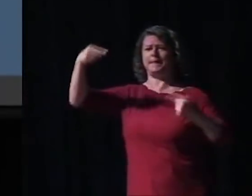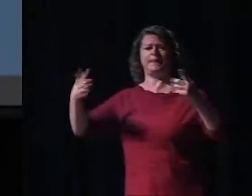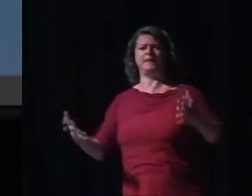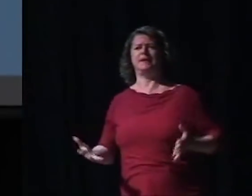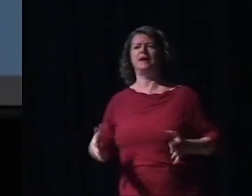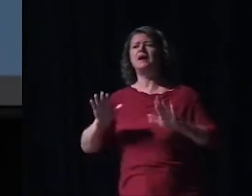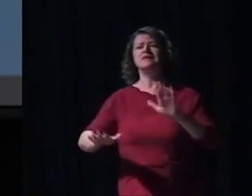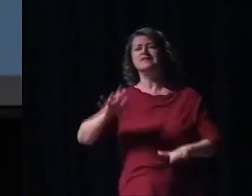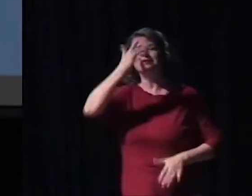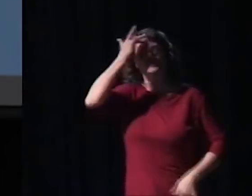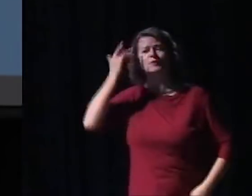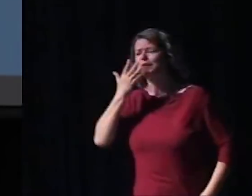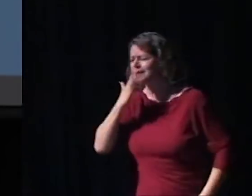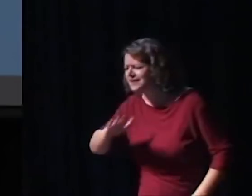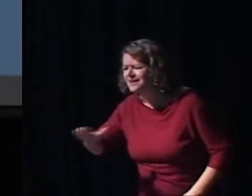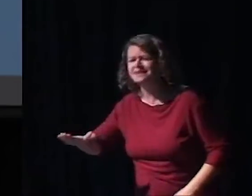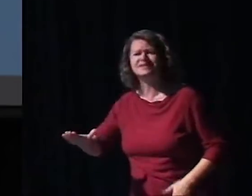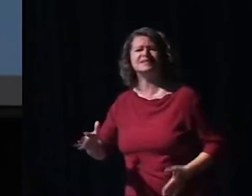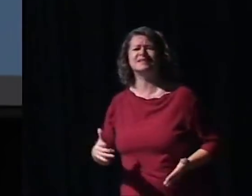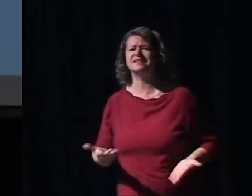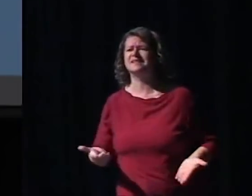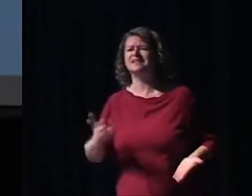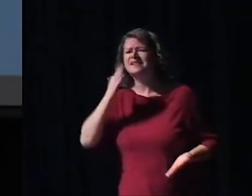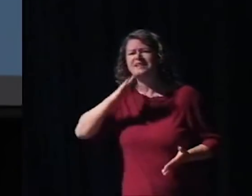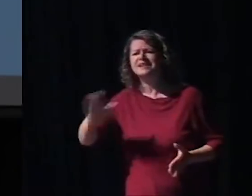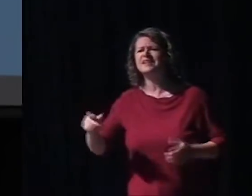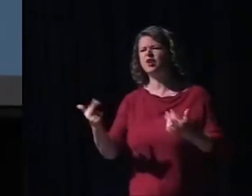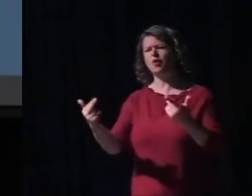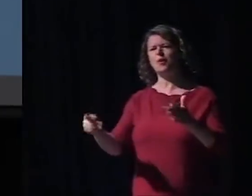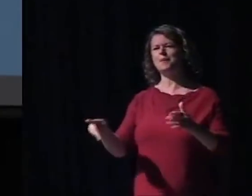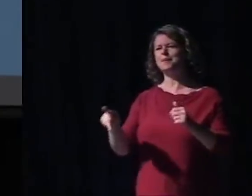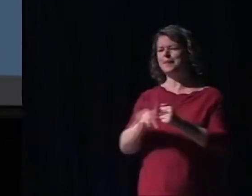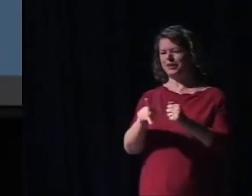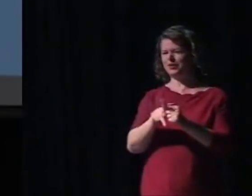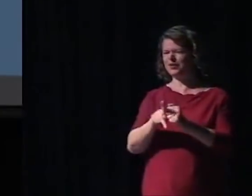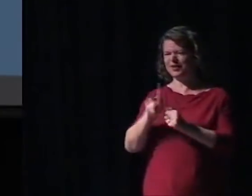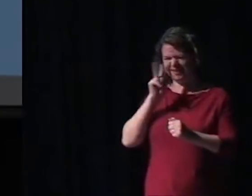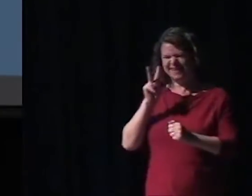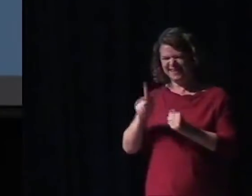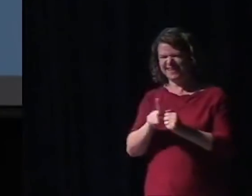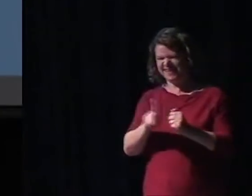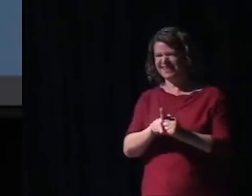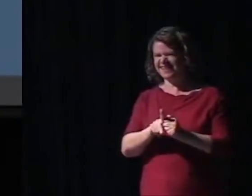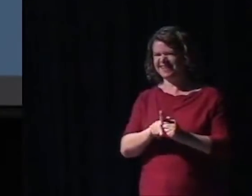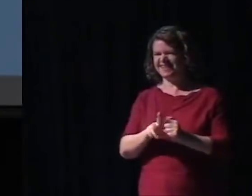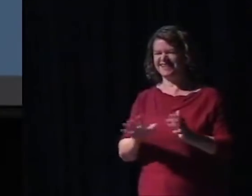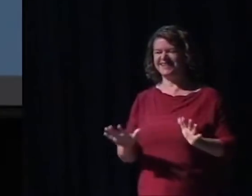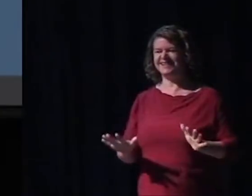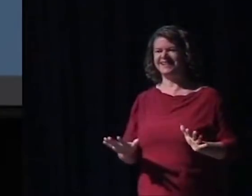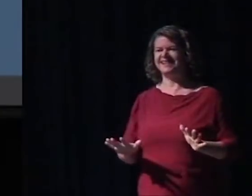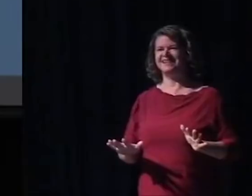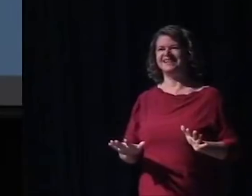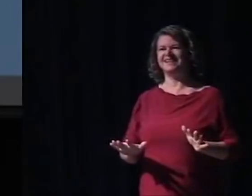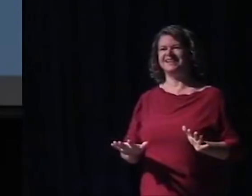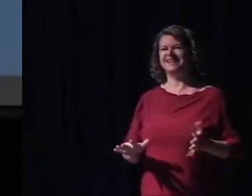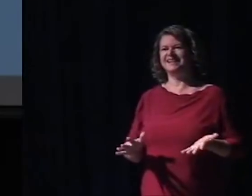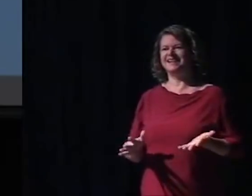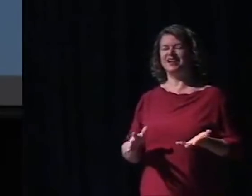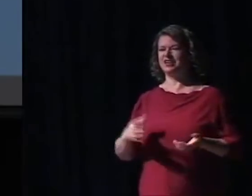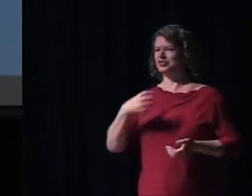infantil, ele é aquele Pedrão, sabe, que na véspera